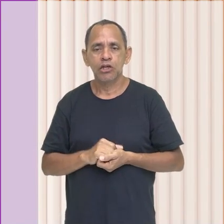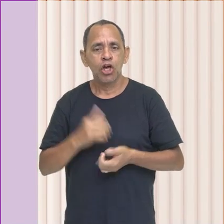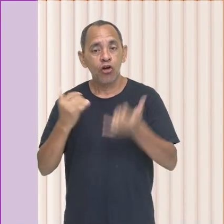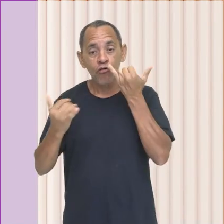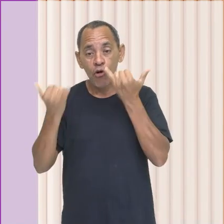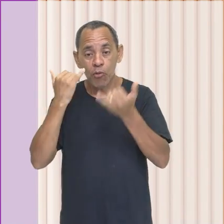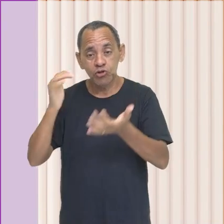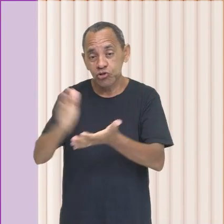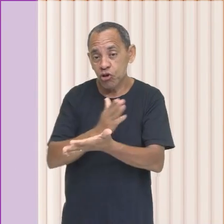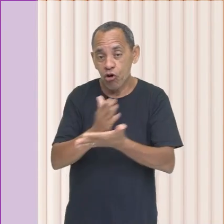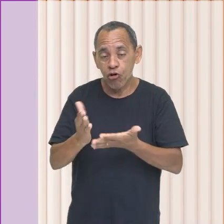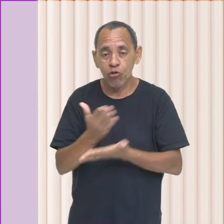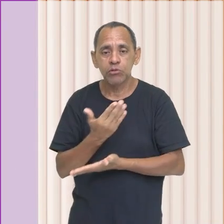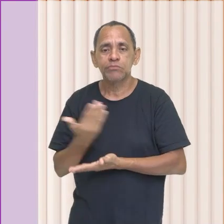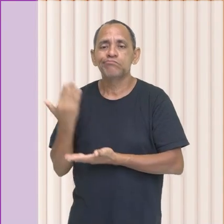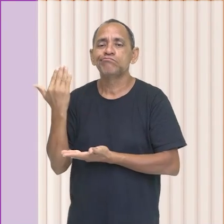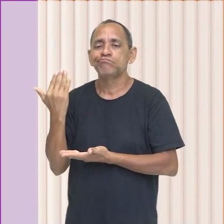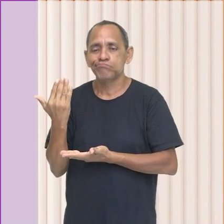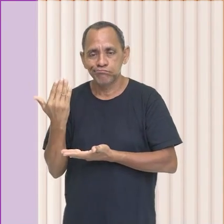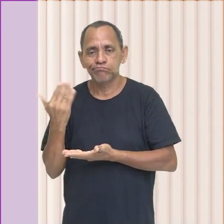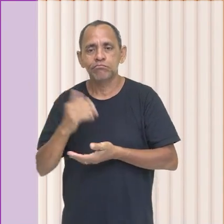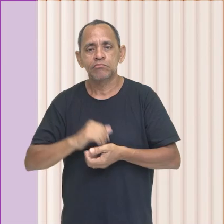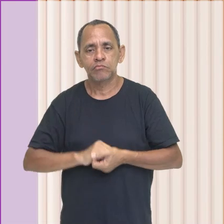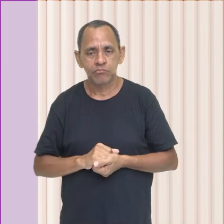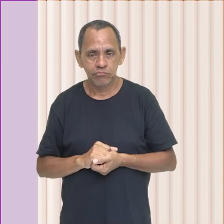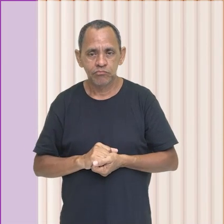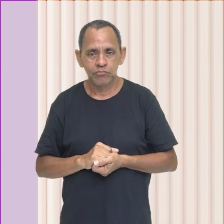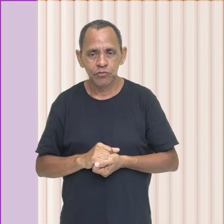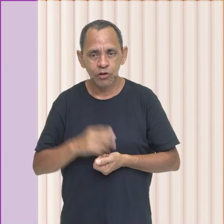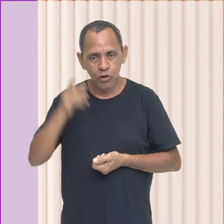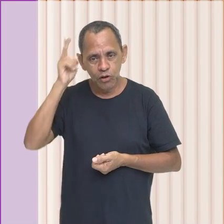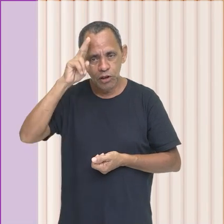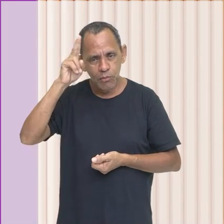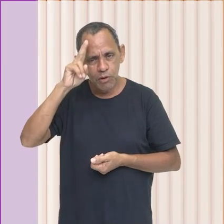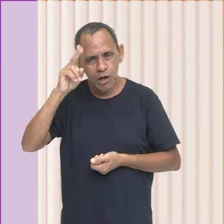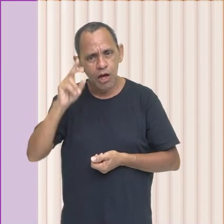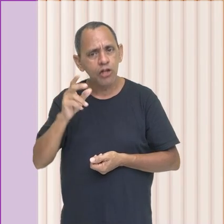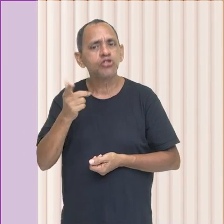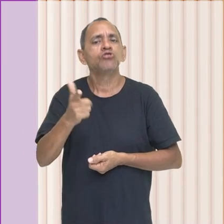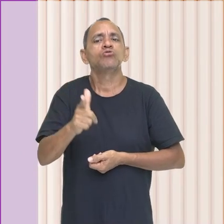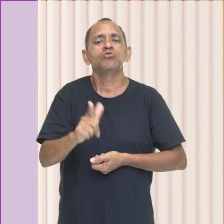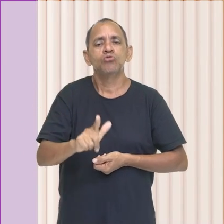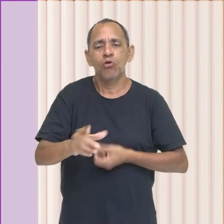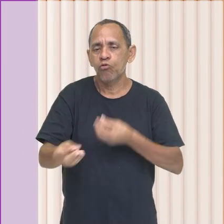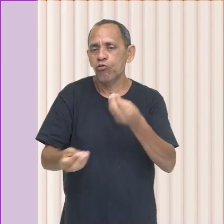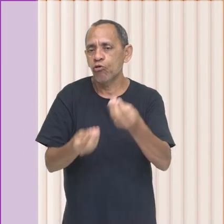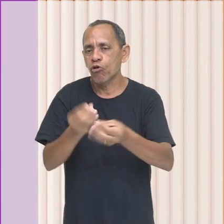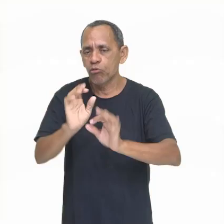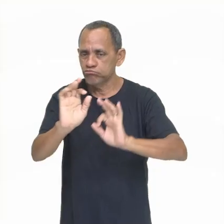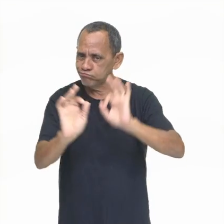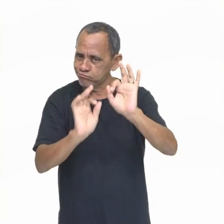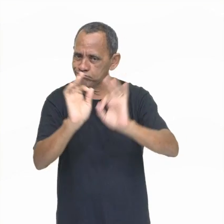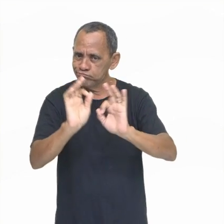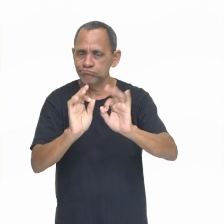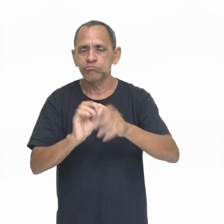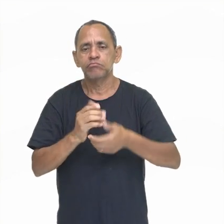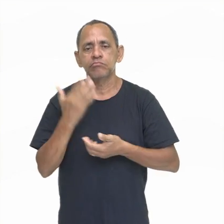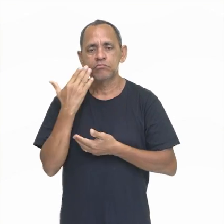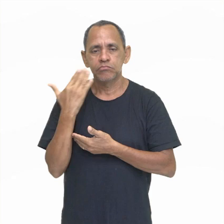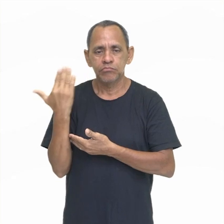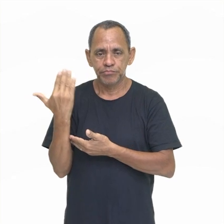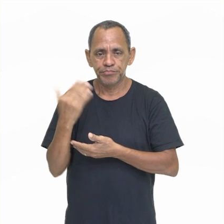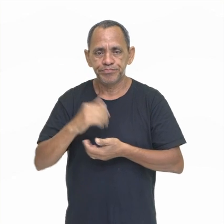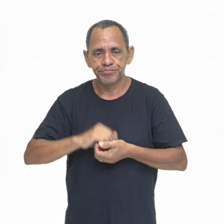queria gastar a alguns minutos pra gente relembrar como é que a gente constrói Então a nossa função vamos ver um dos exemplos que nós